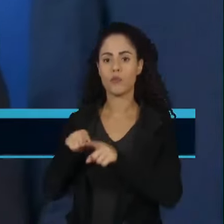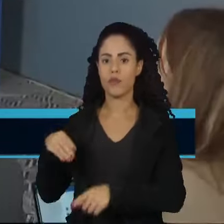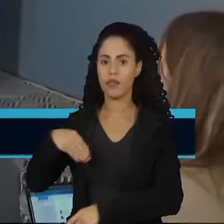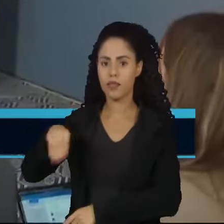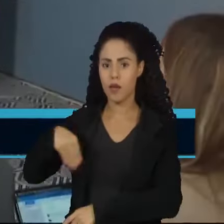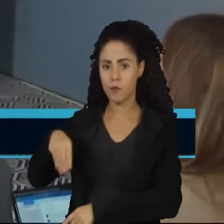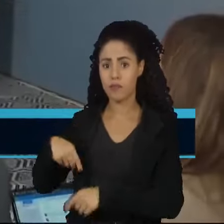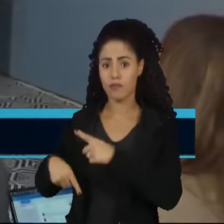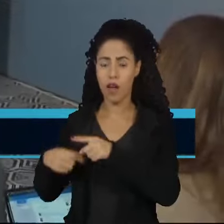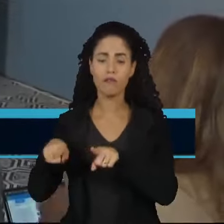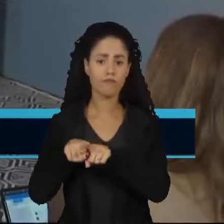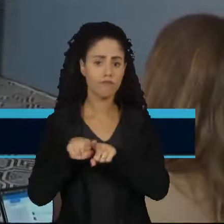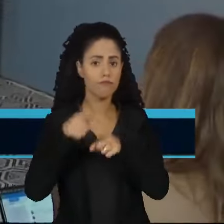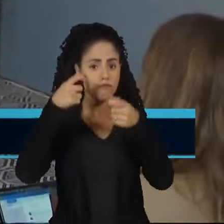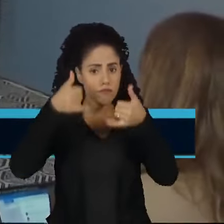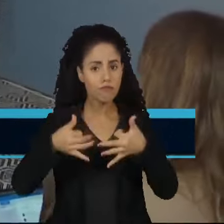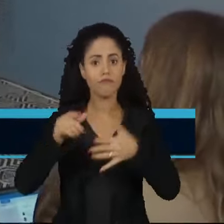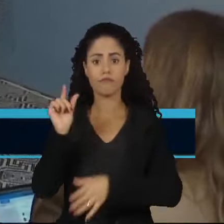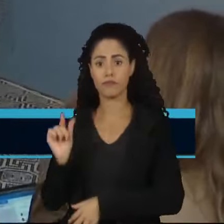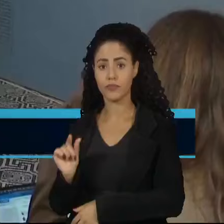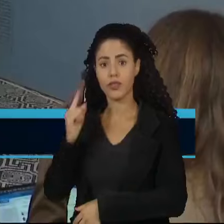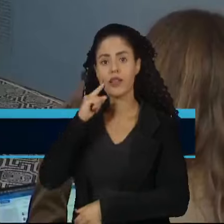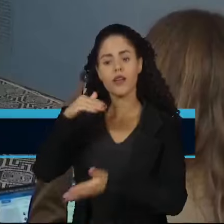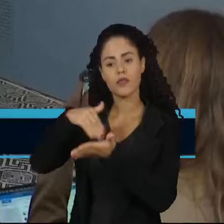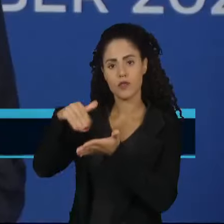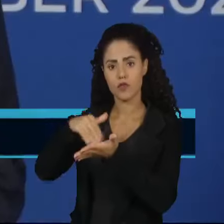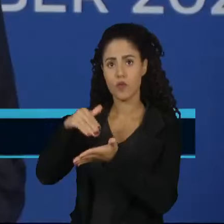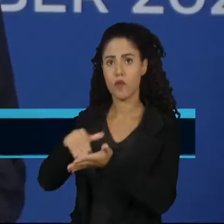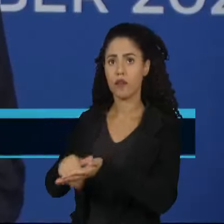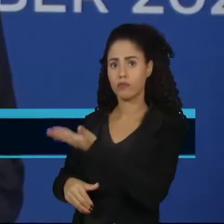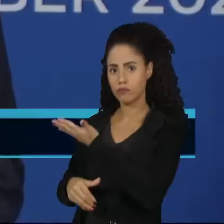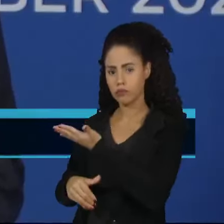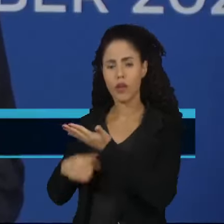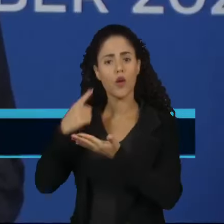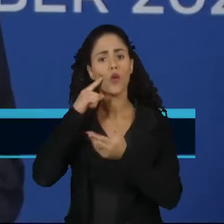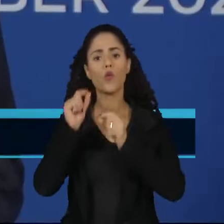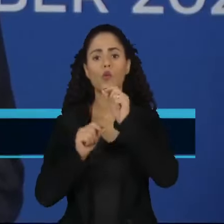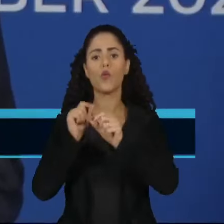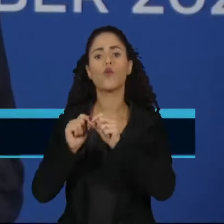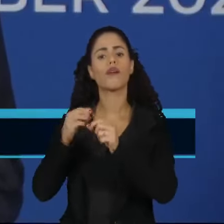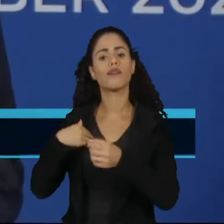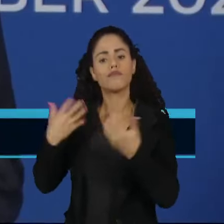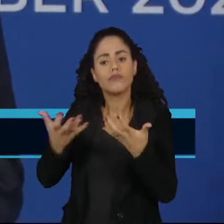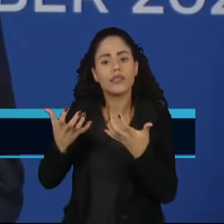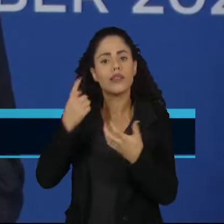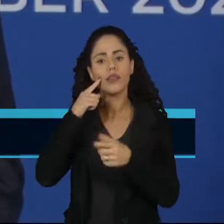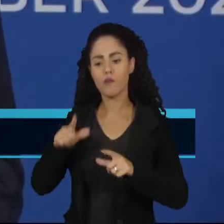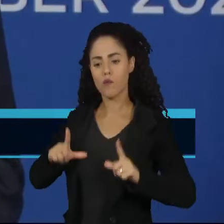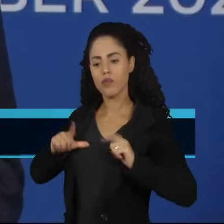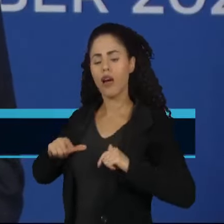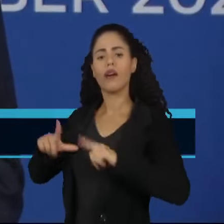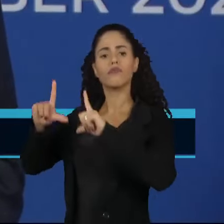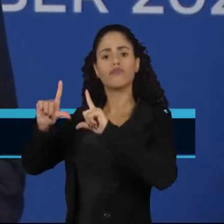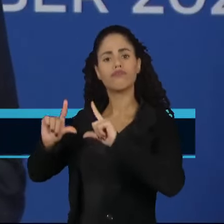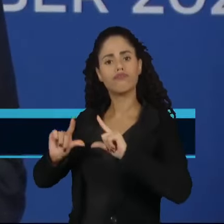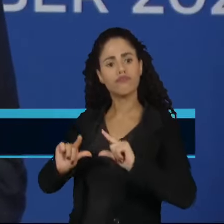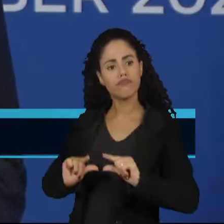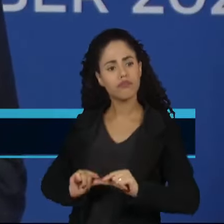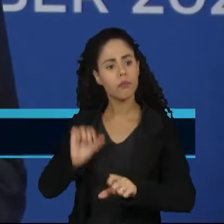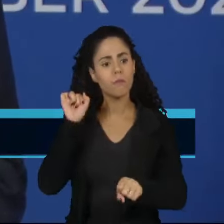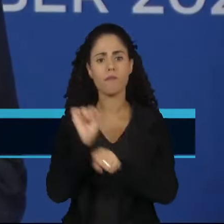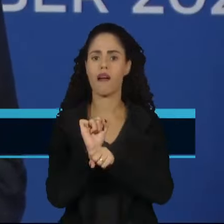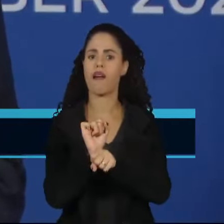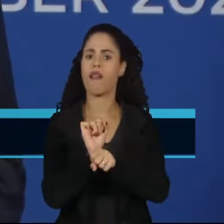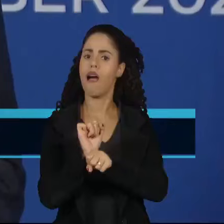Itália. O secretário dos Estados Unidos, Lloyd Austin, disse que Washington gostaria que Israel reduzisse os ataques no